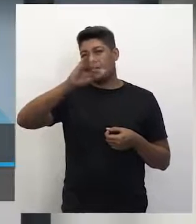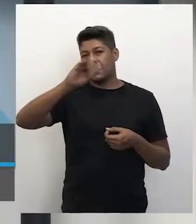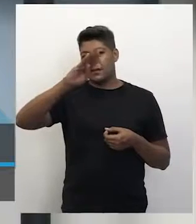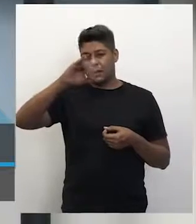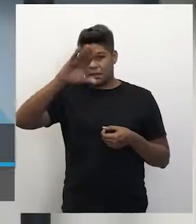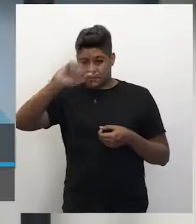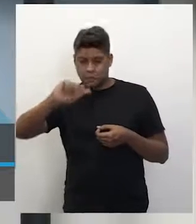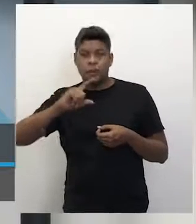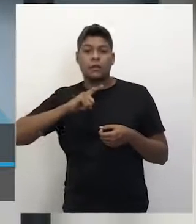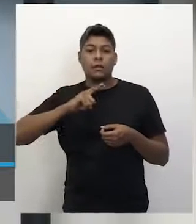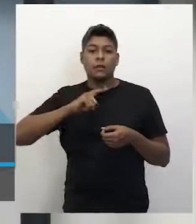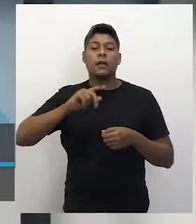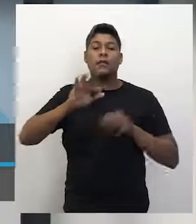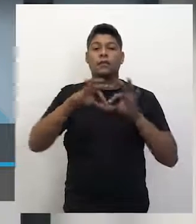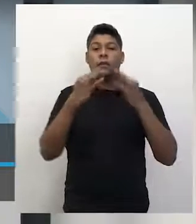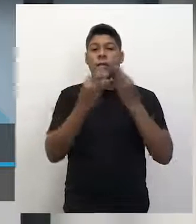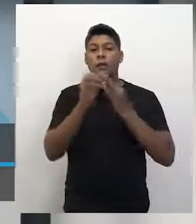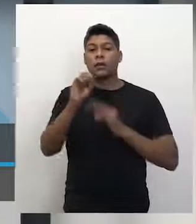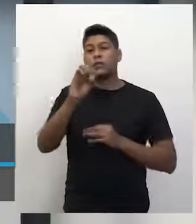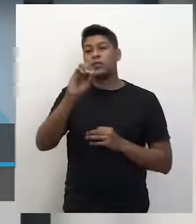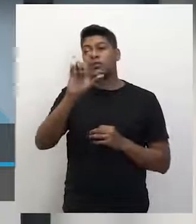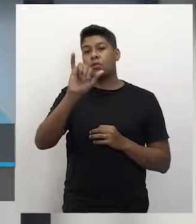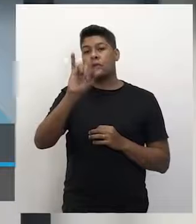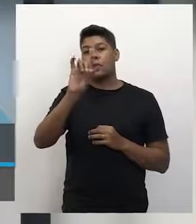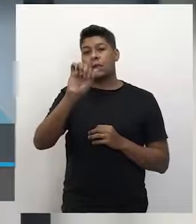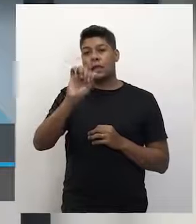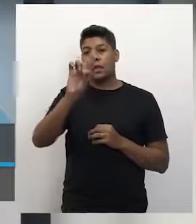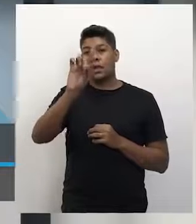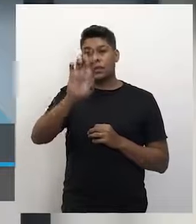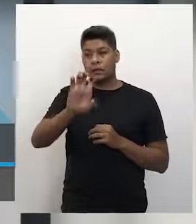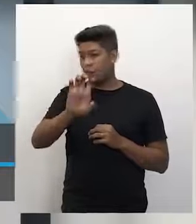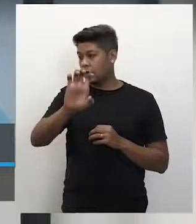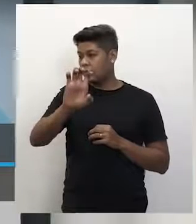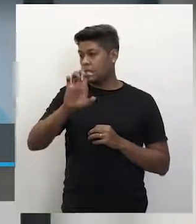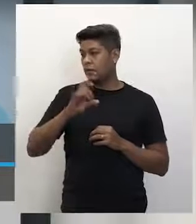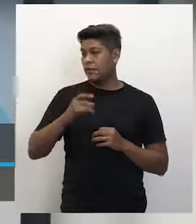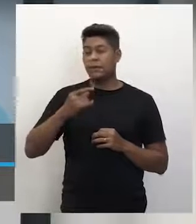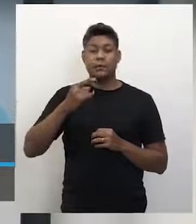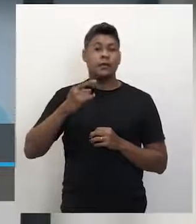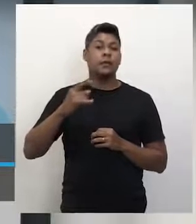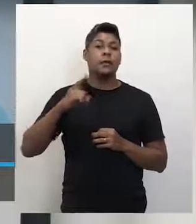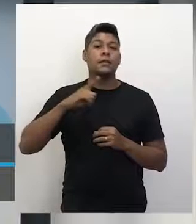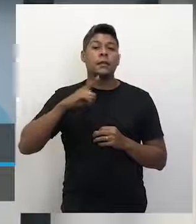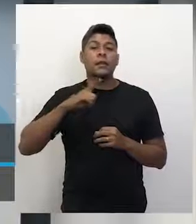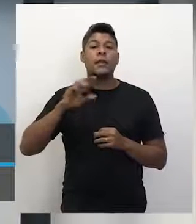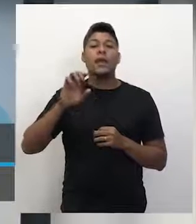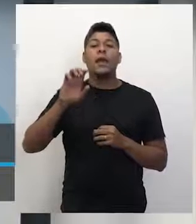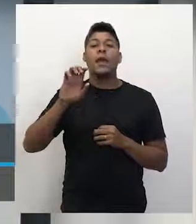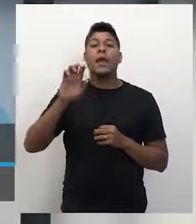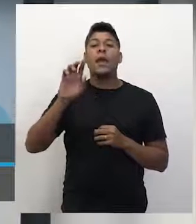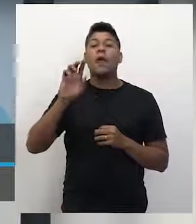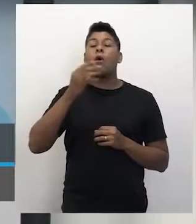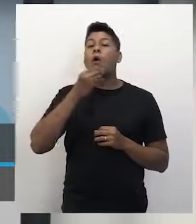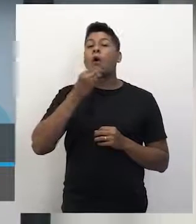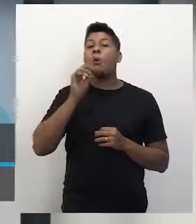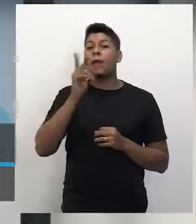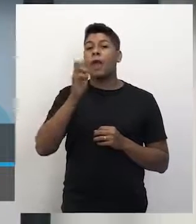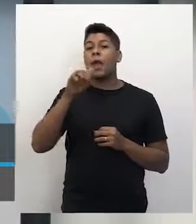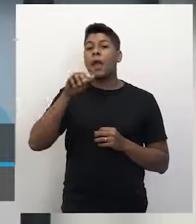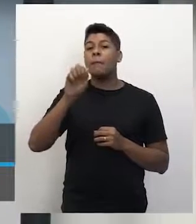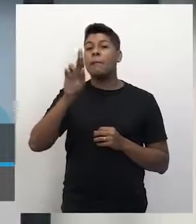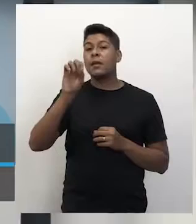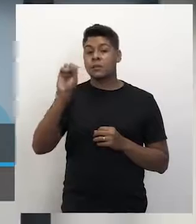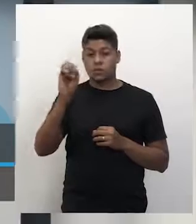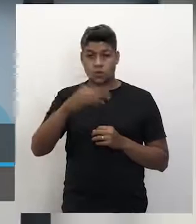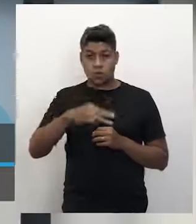Soledade Tradicional. Ai, fiquei muito curiosa. E um comentário do Pro Emerson. As cantigas de jongo